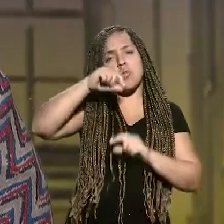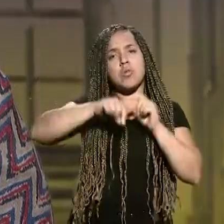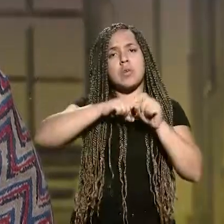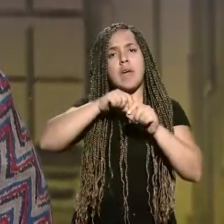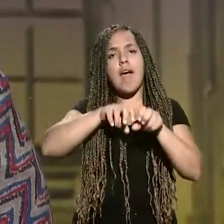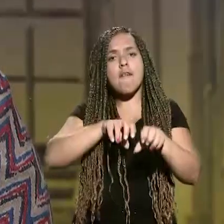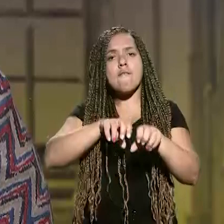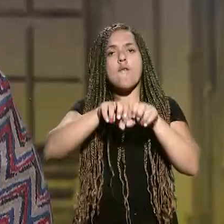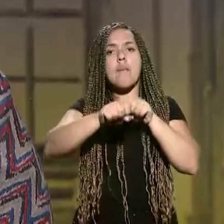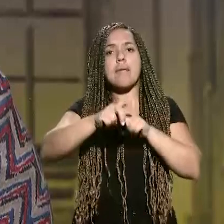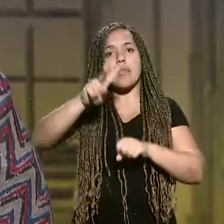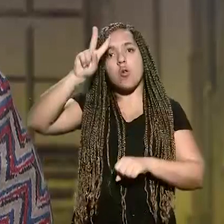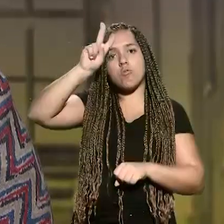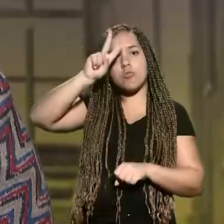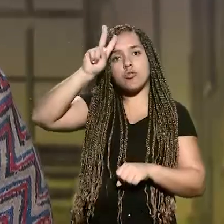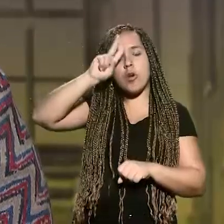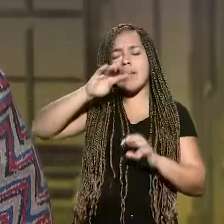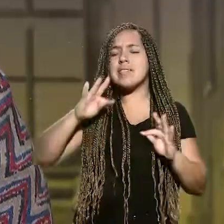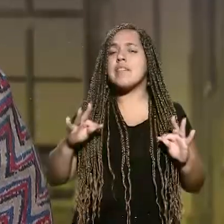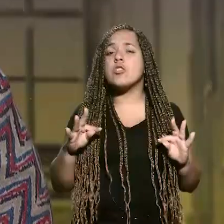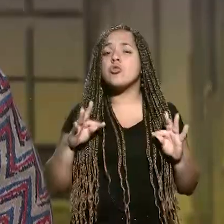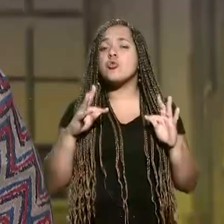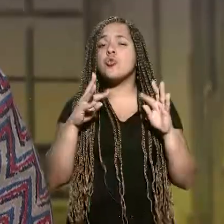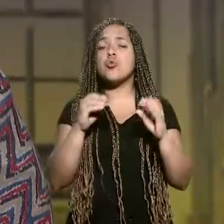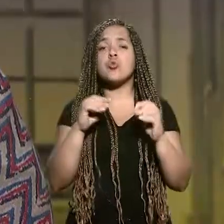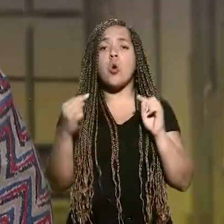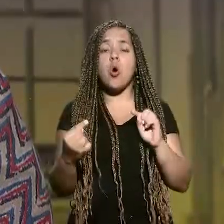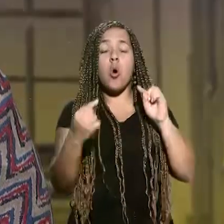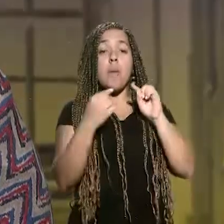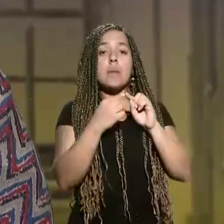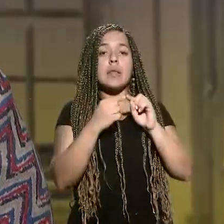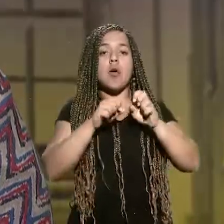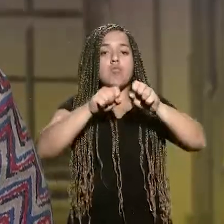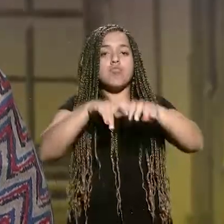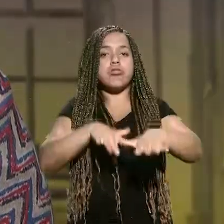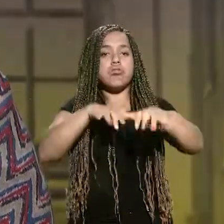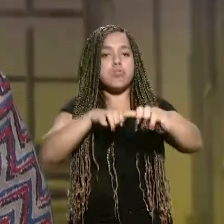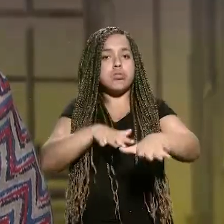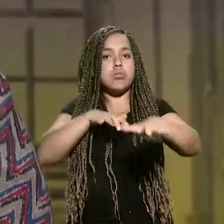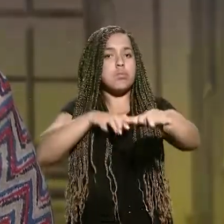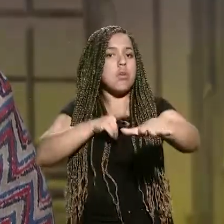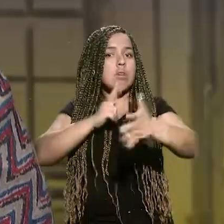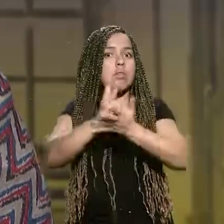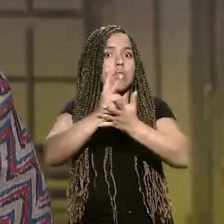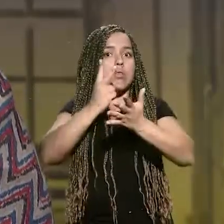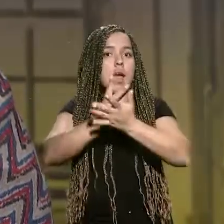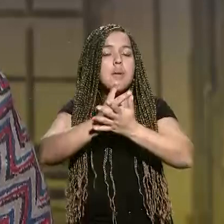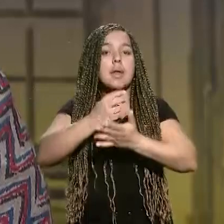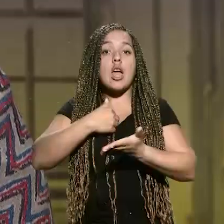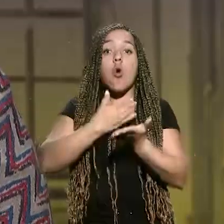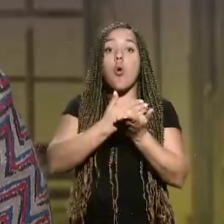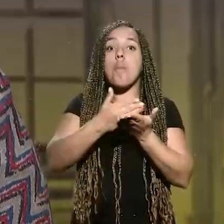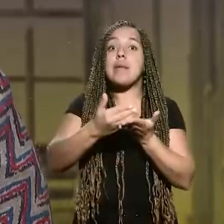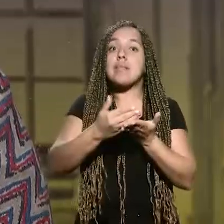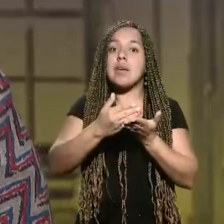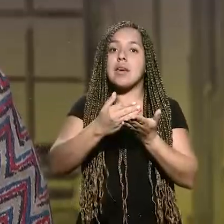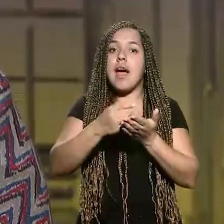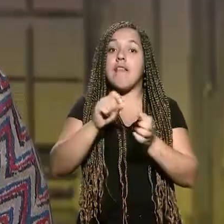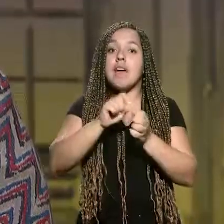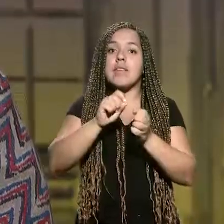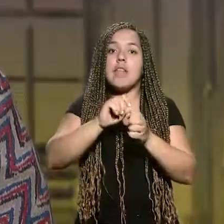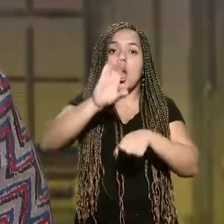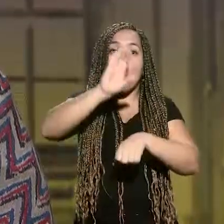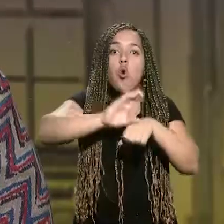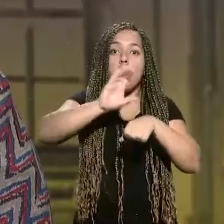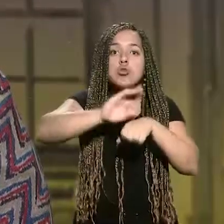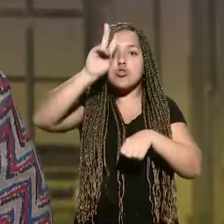minha formação em História, ela teve tudo a ver com a militância. Eu comecei a fazer